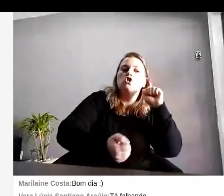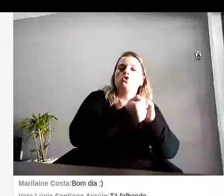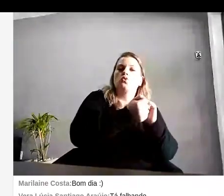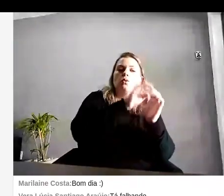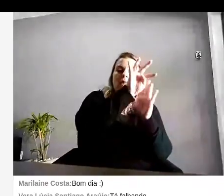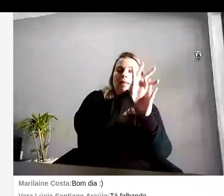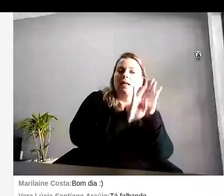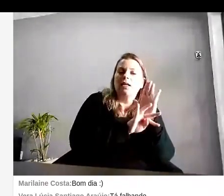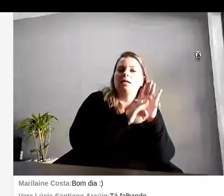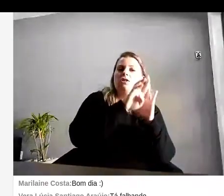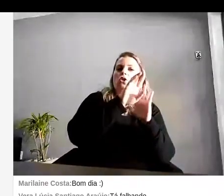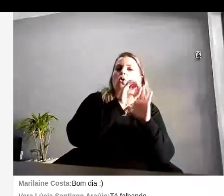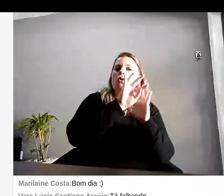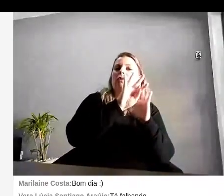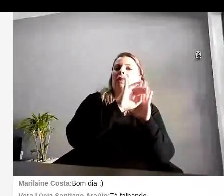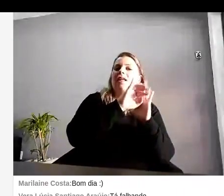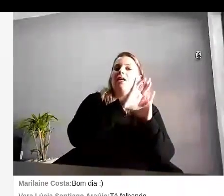os roteiristas.